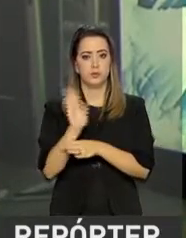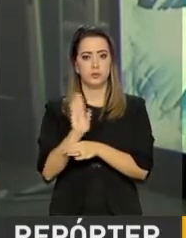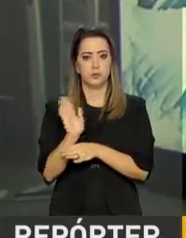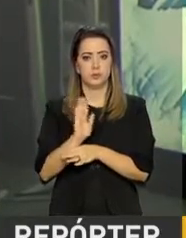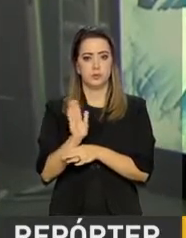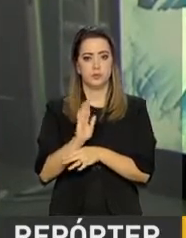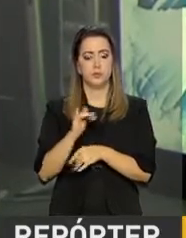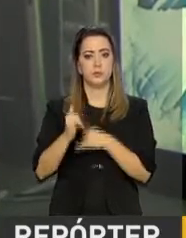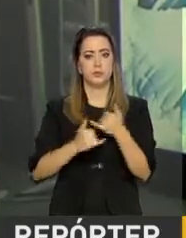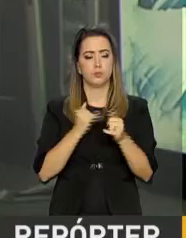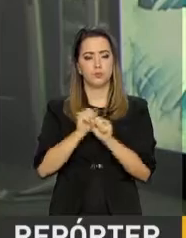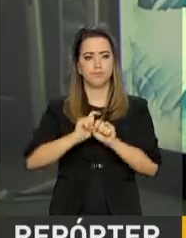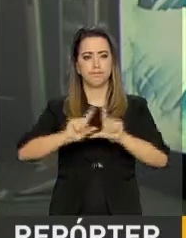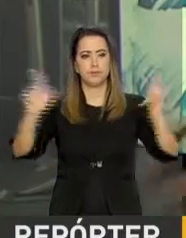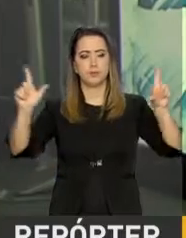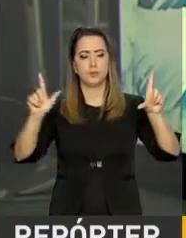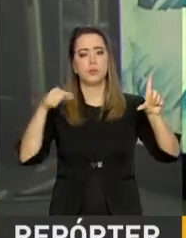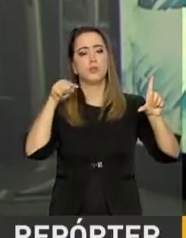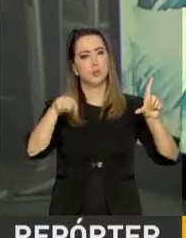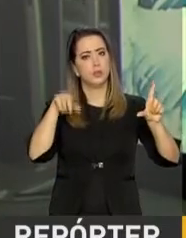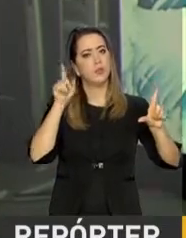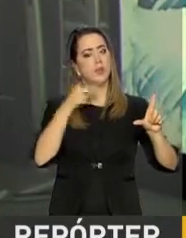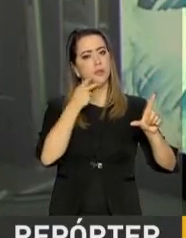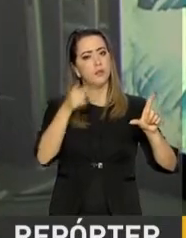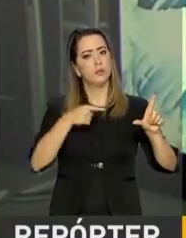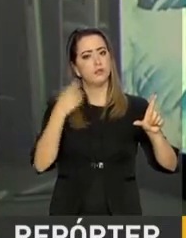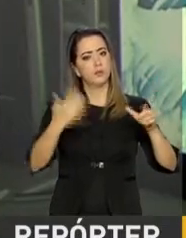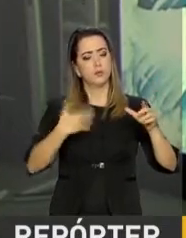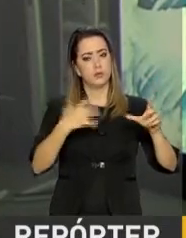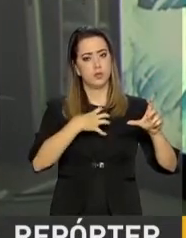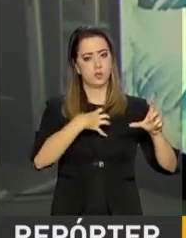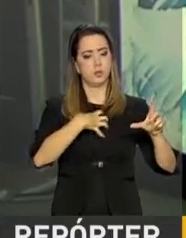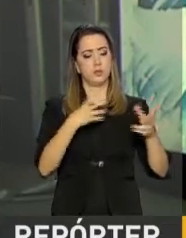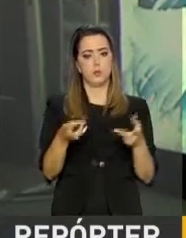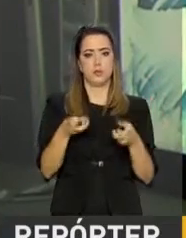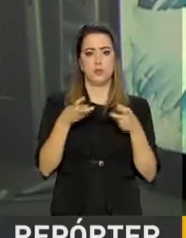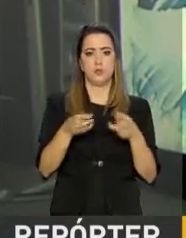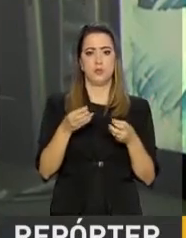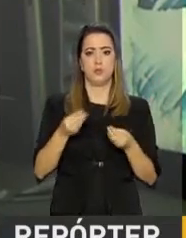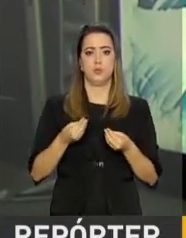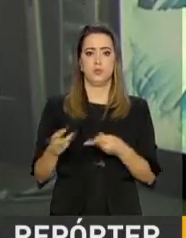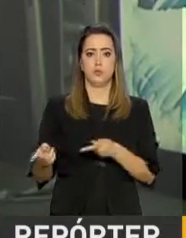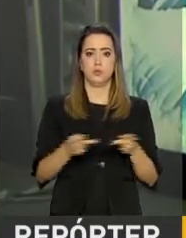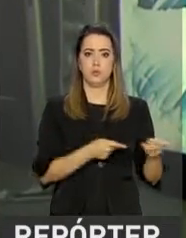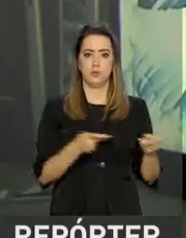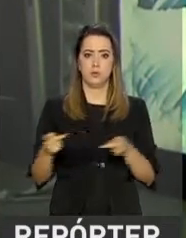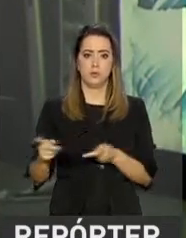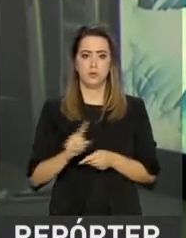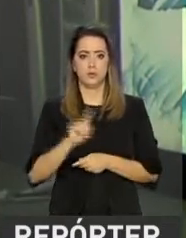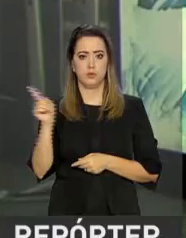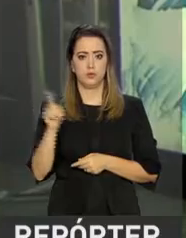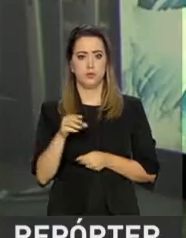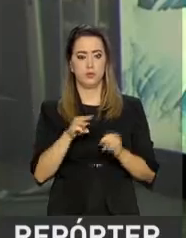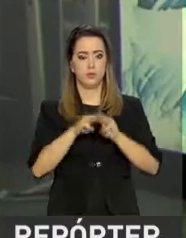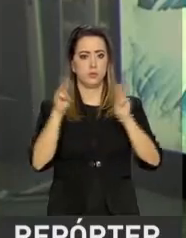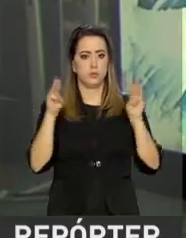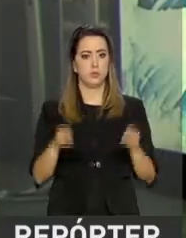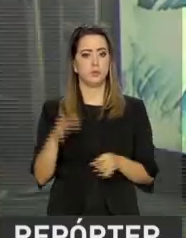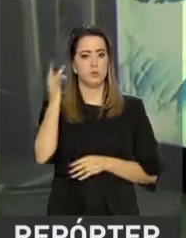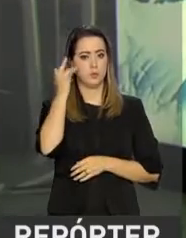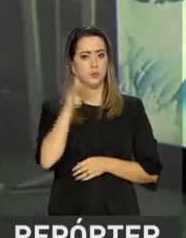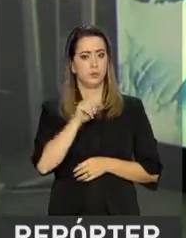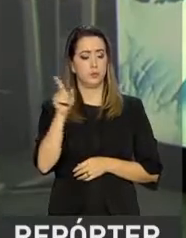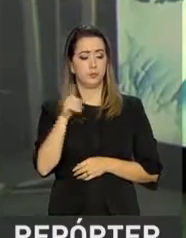virtual aumentada e reproduzido uma sensação como se estivessem visitando as instalações do museu do amanhã no rio de